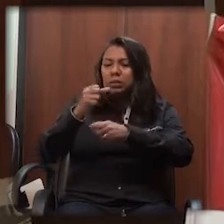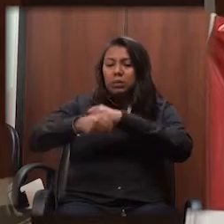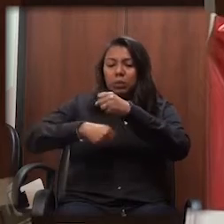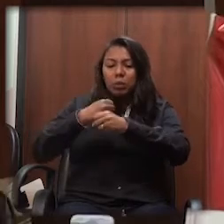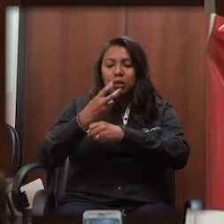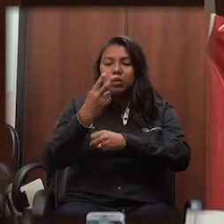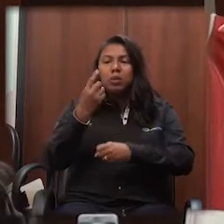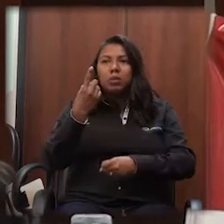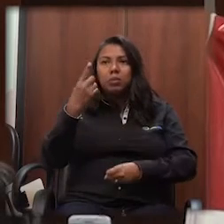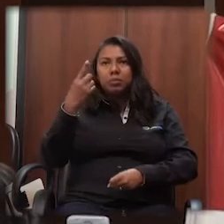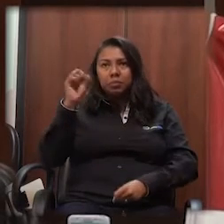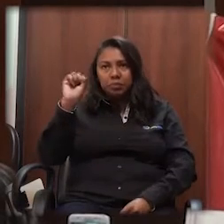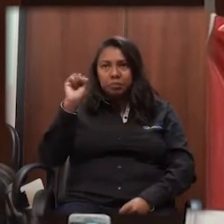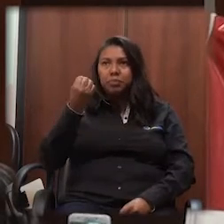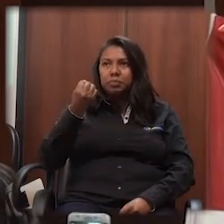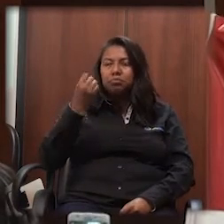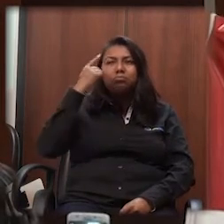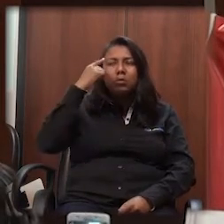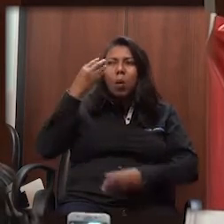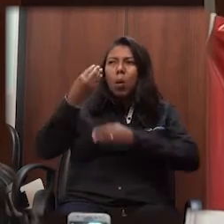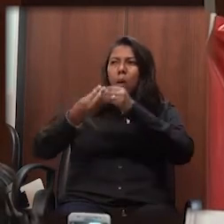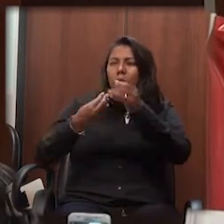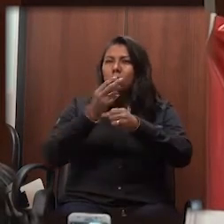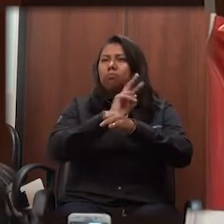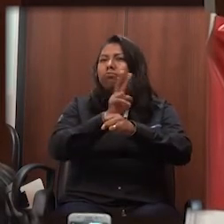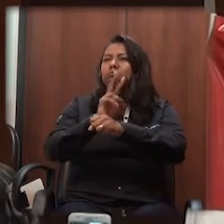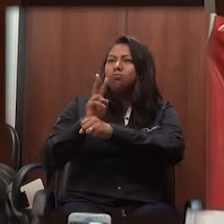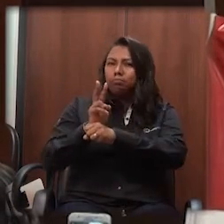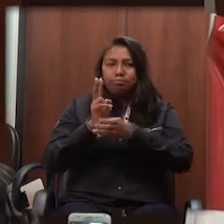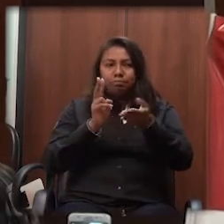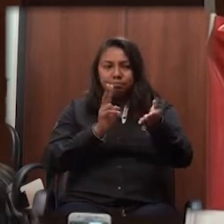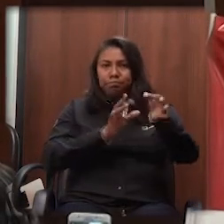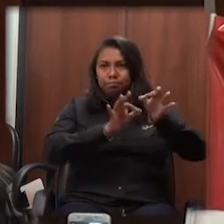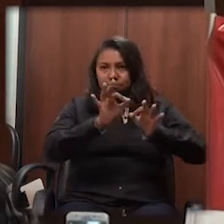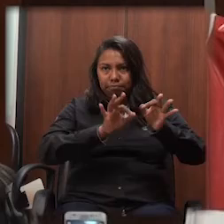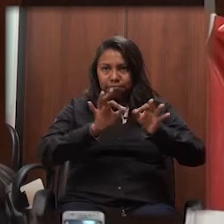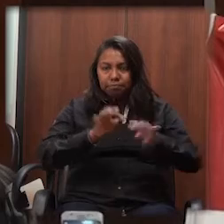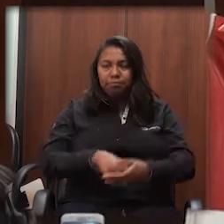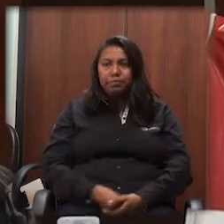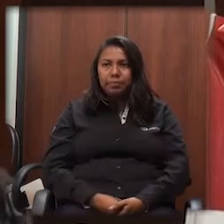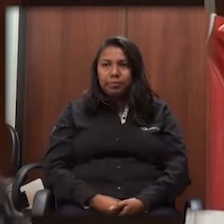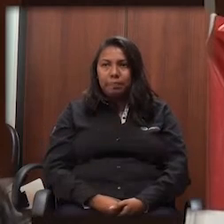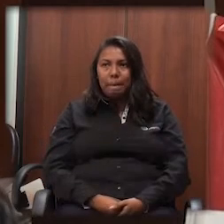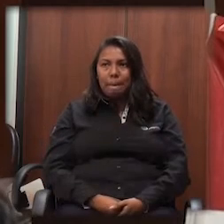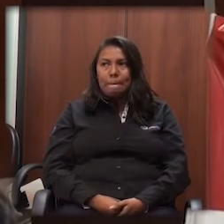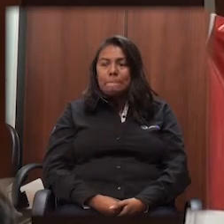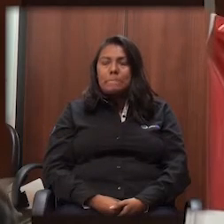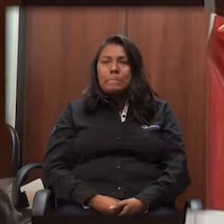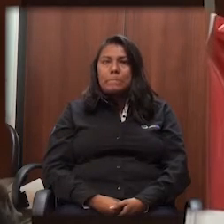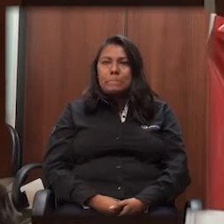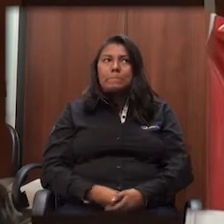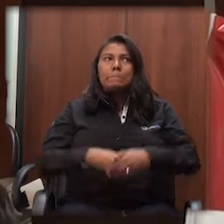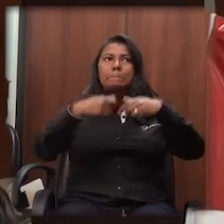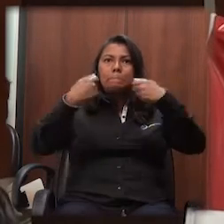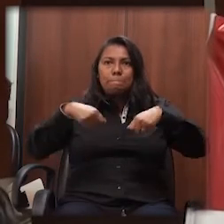2018 perpassaram pela ideia, então, de como fazer o monitoramento desse plano, né? E aí a gente precisou,